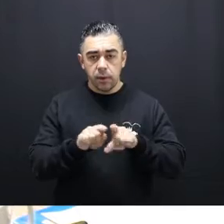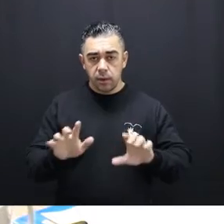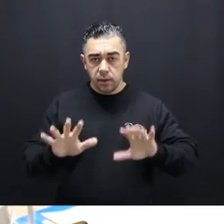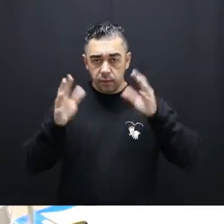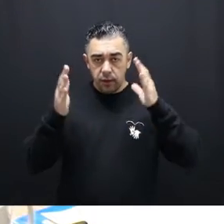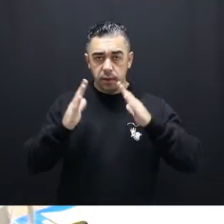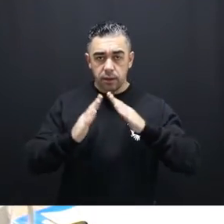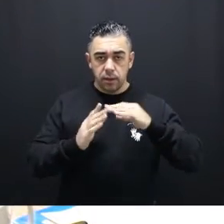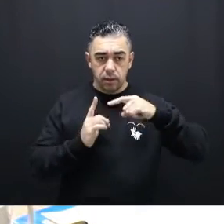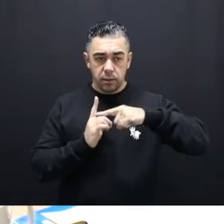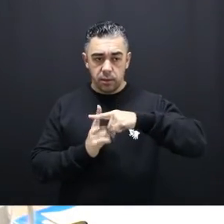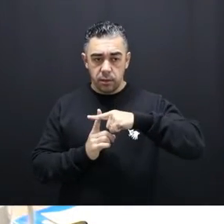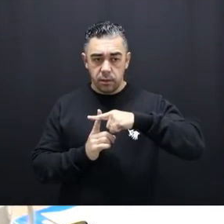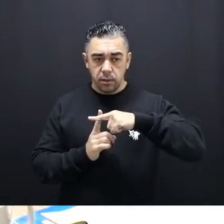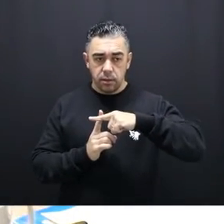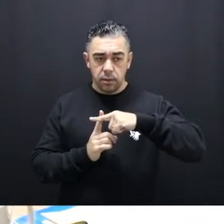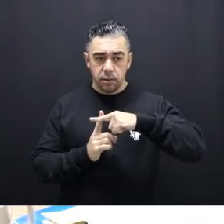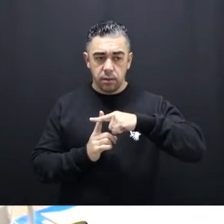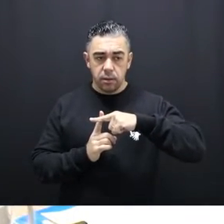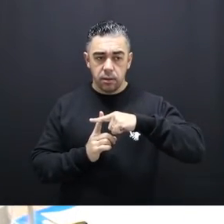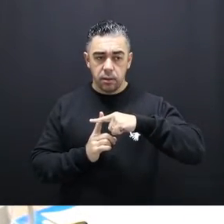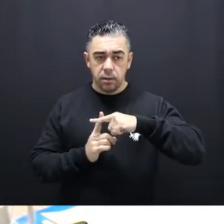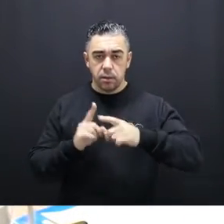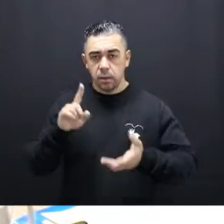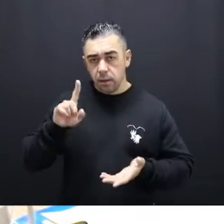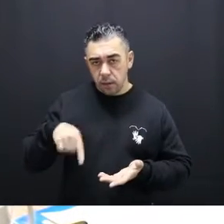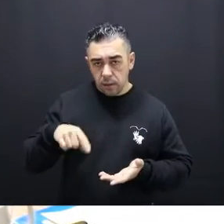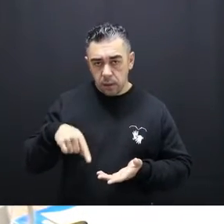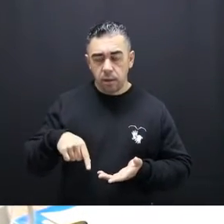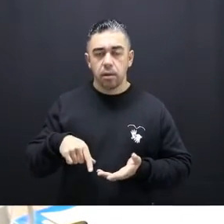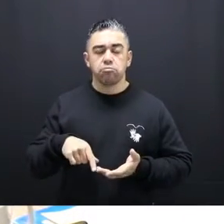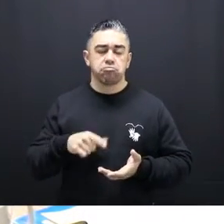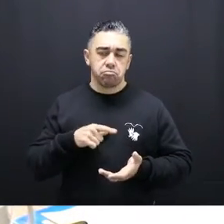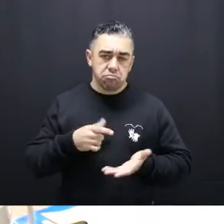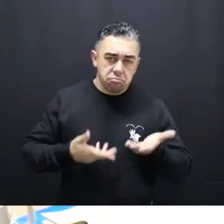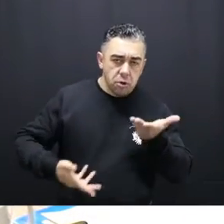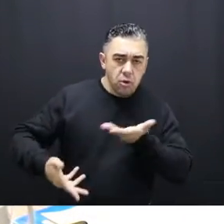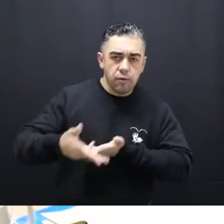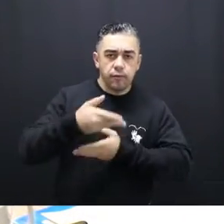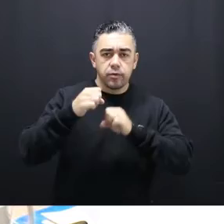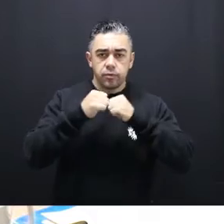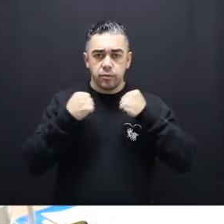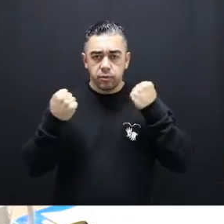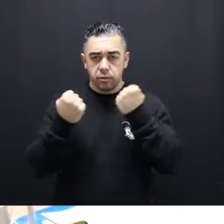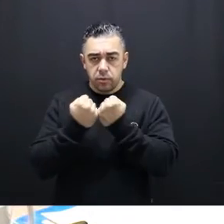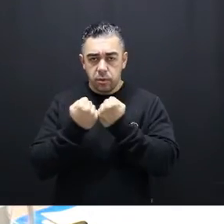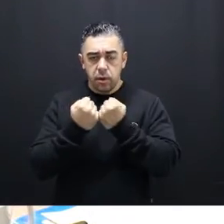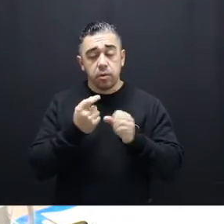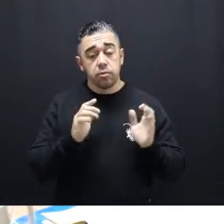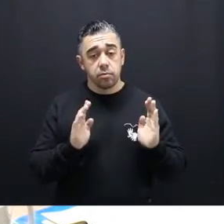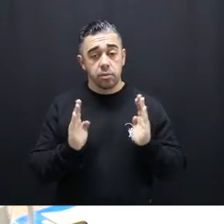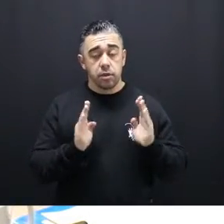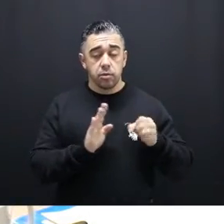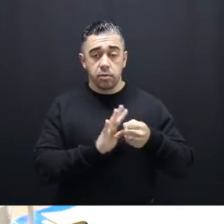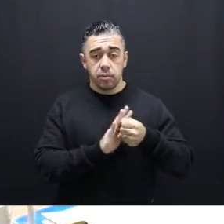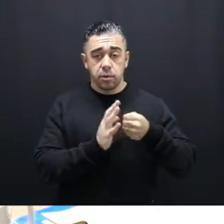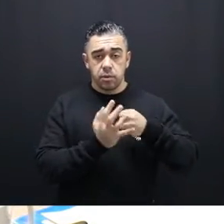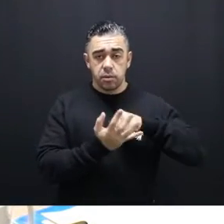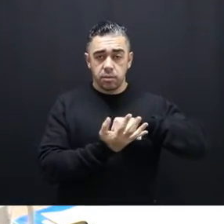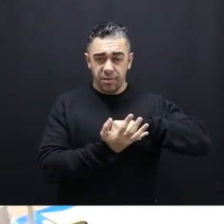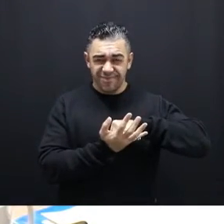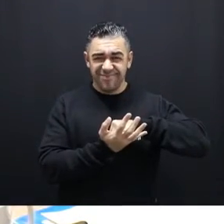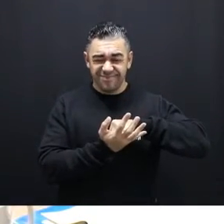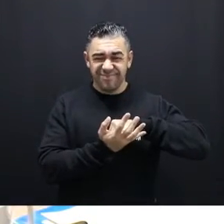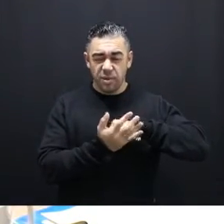festas da igreja elas trazem ao convívio social e em tempo de poder ir que nós atravessamos quantas